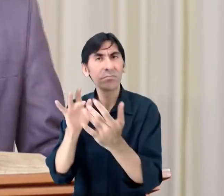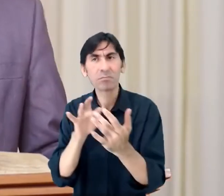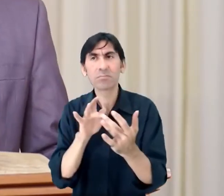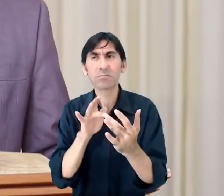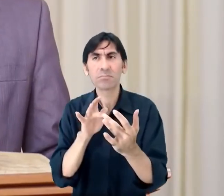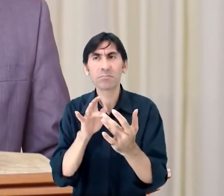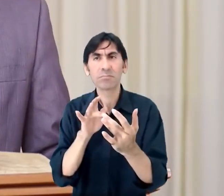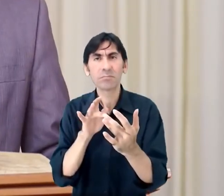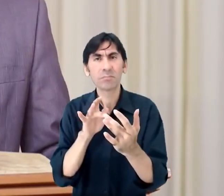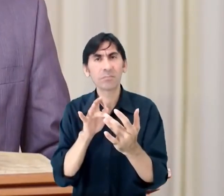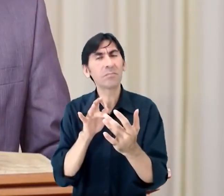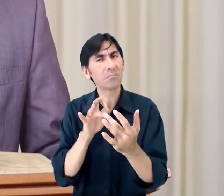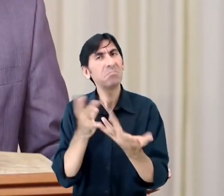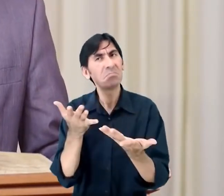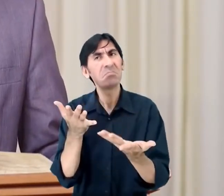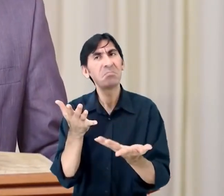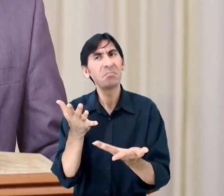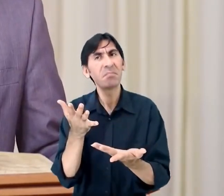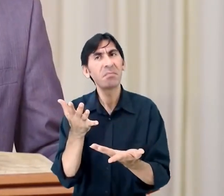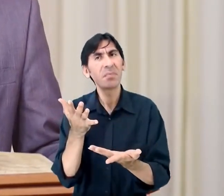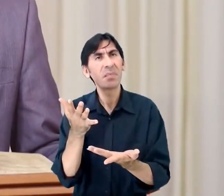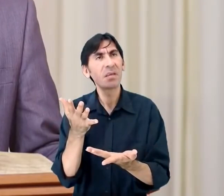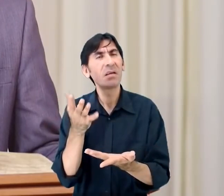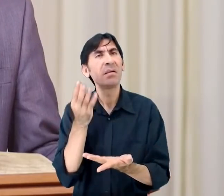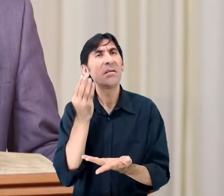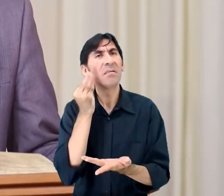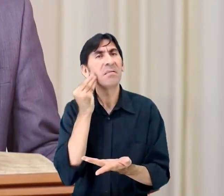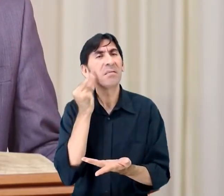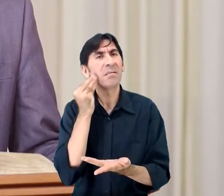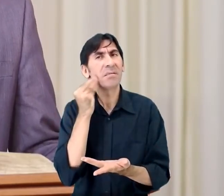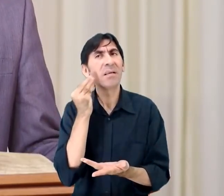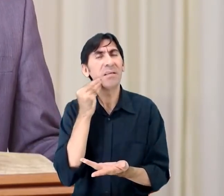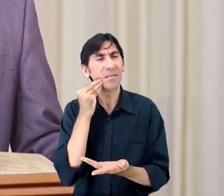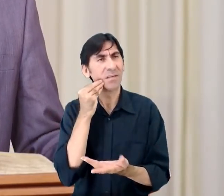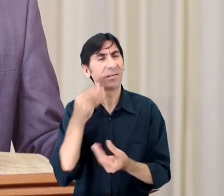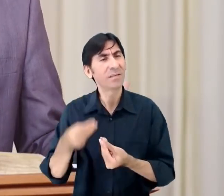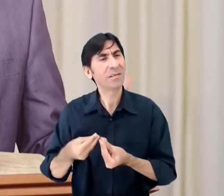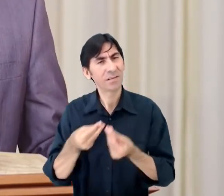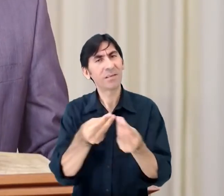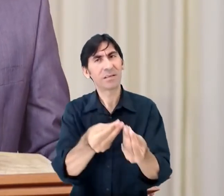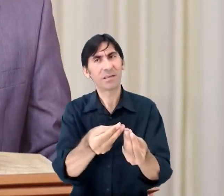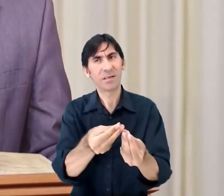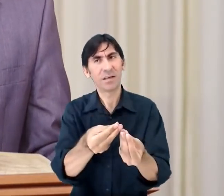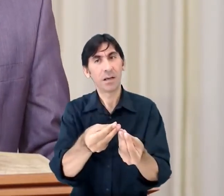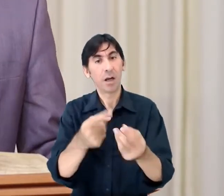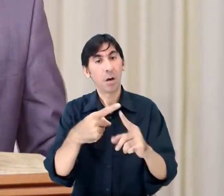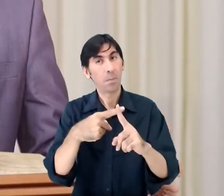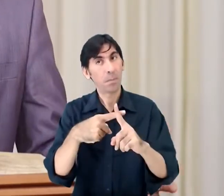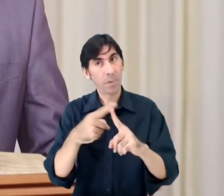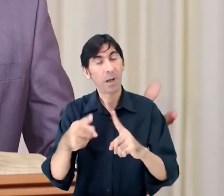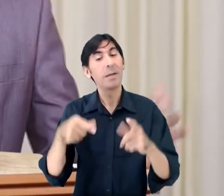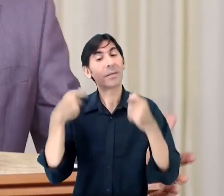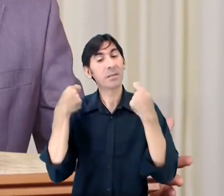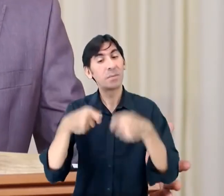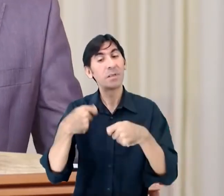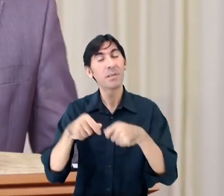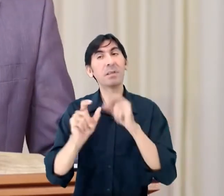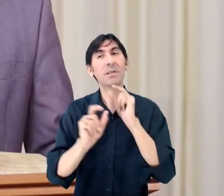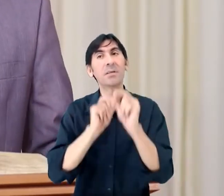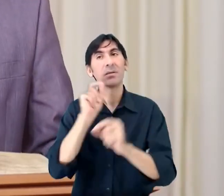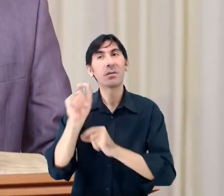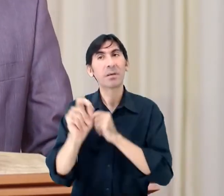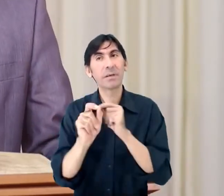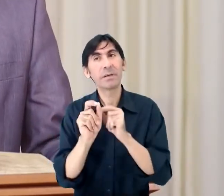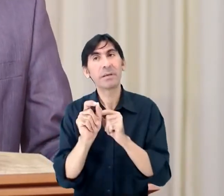Tente visualizar isso a cada dia. Para isso, você precisa ter ao seu dispor, ao seu lado ou